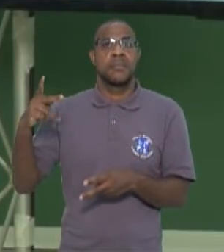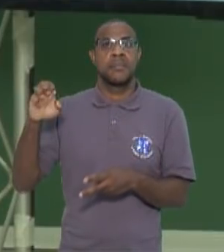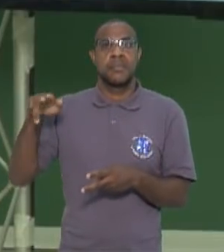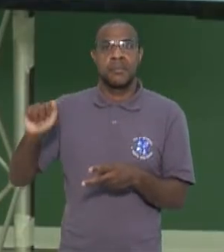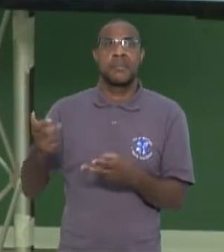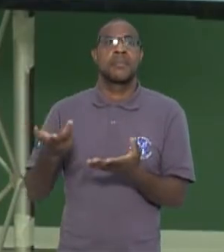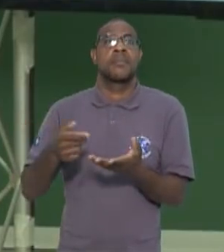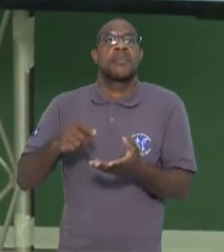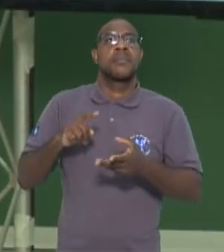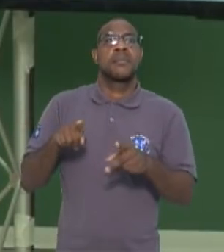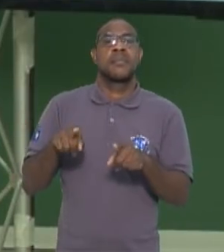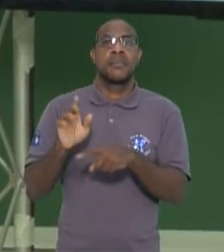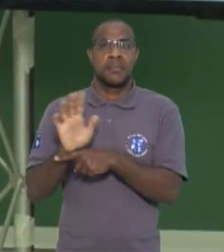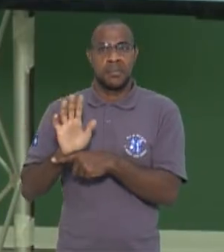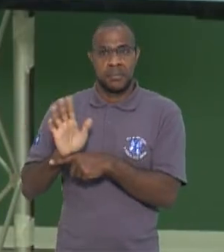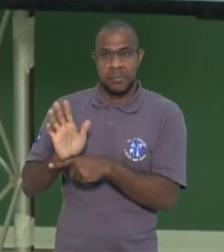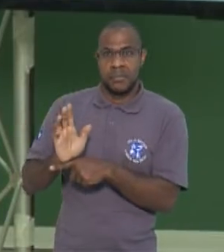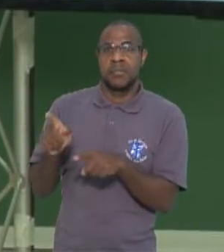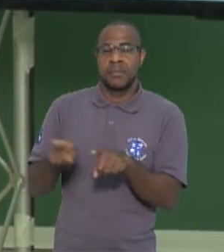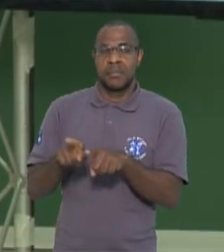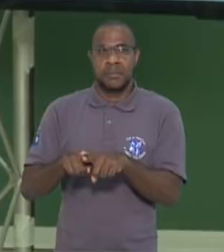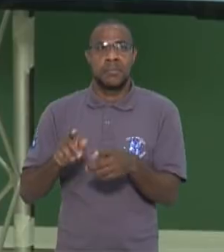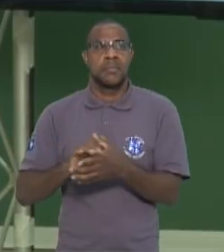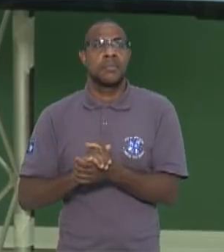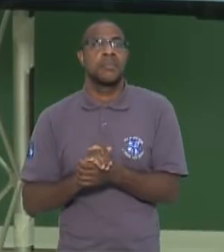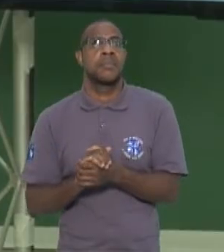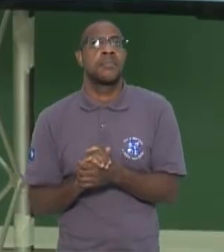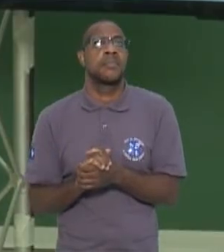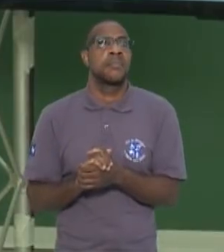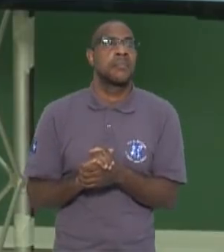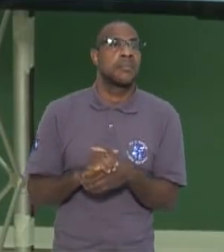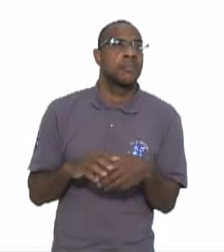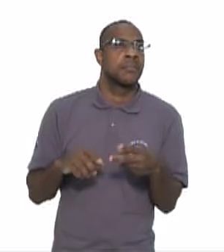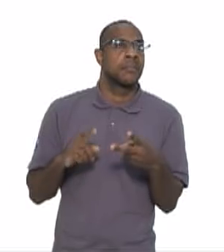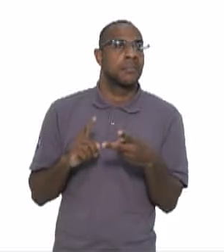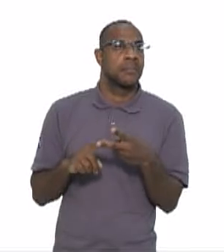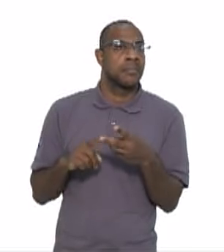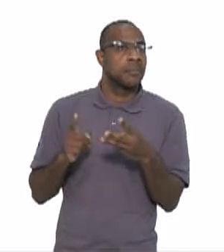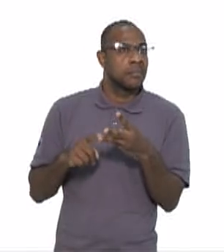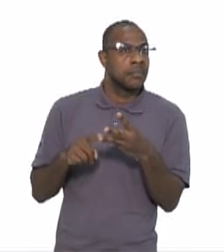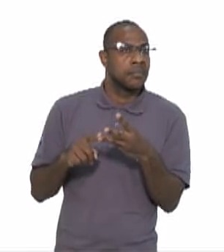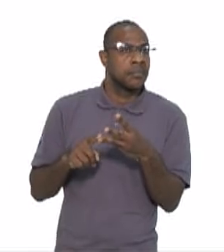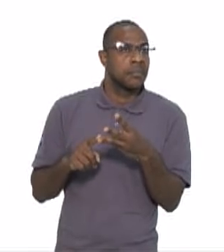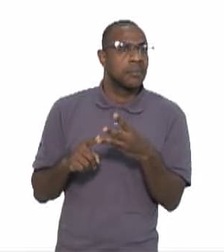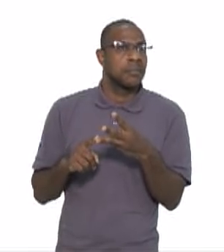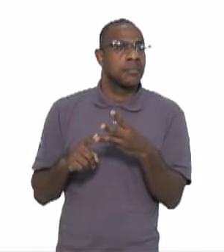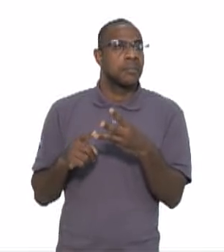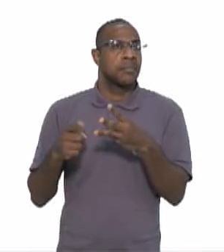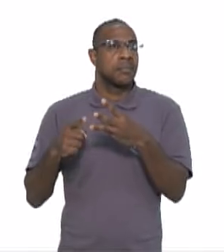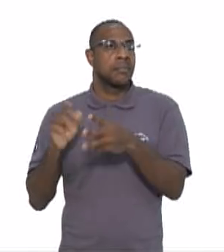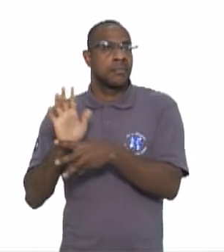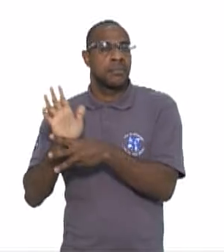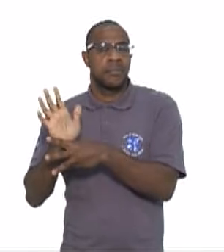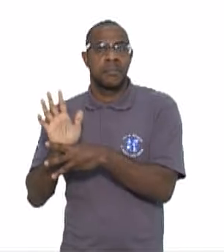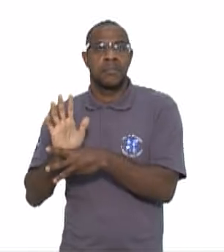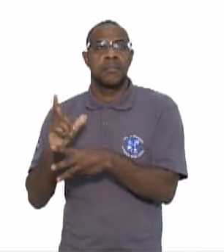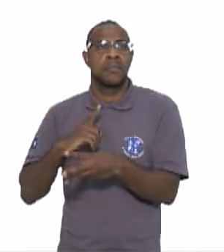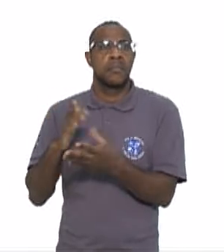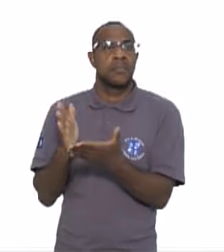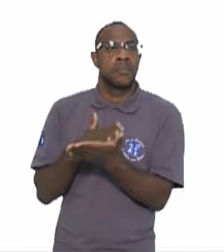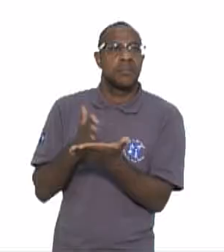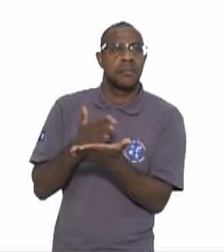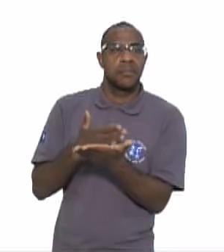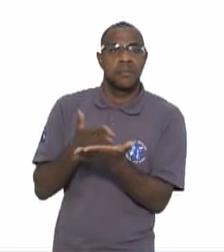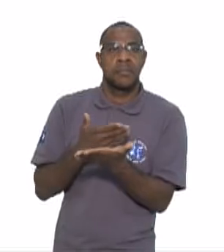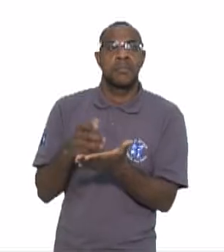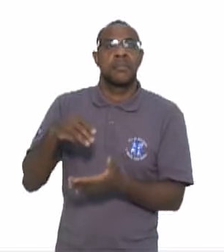personagem ganha. Eu trouxe ali do Macunaíma, que existe o filme, existe o livro, e o livro ali é do Mário